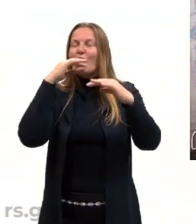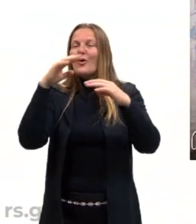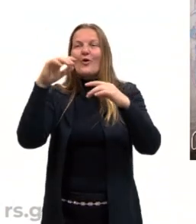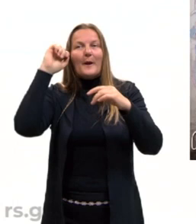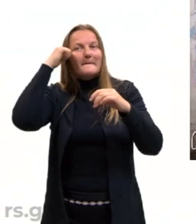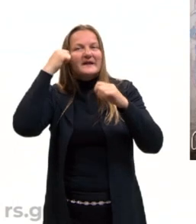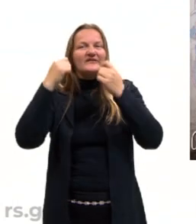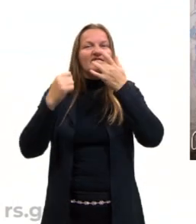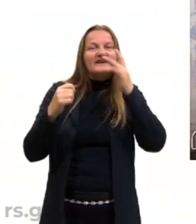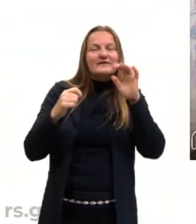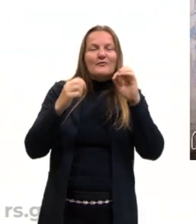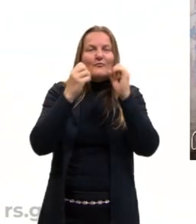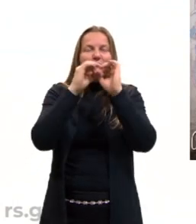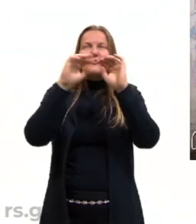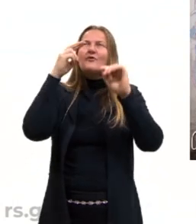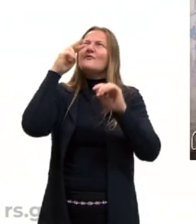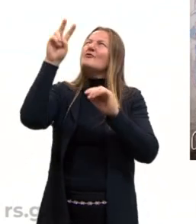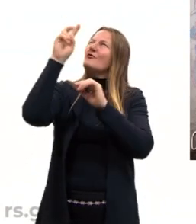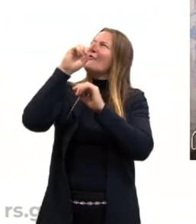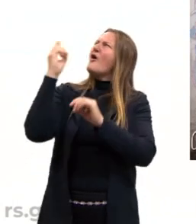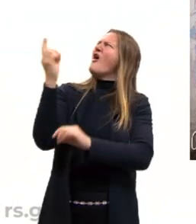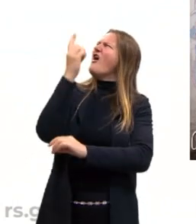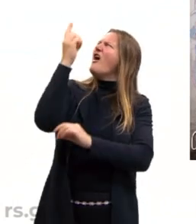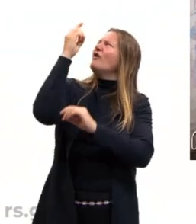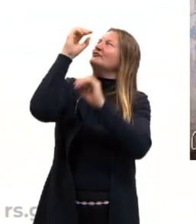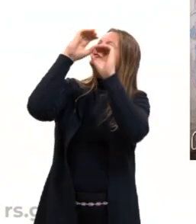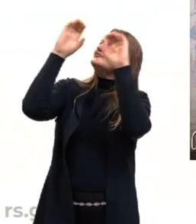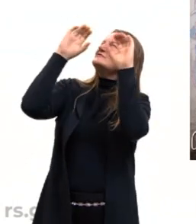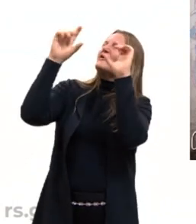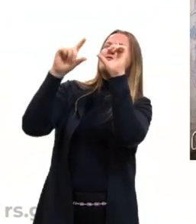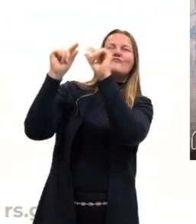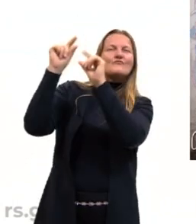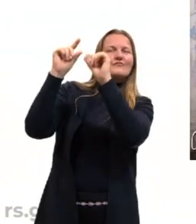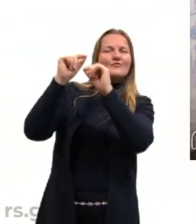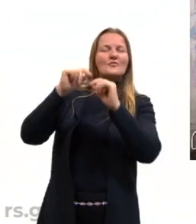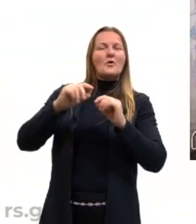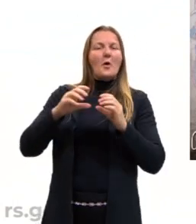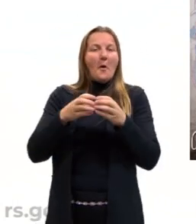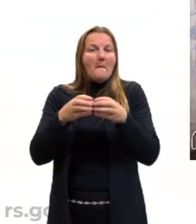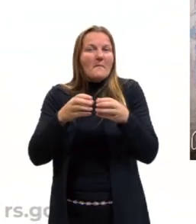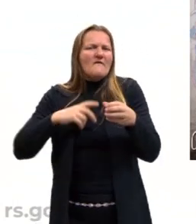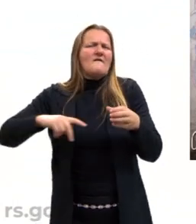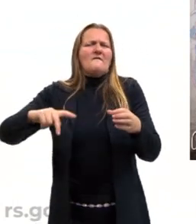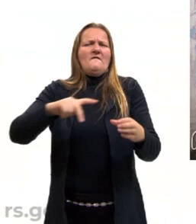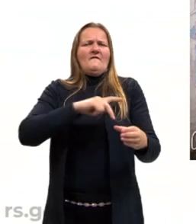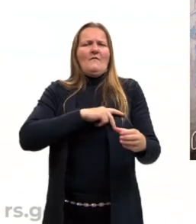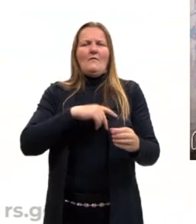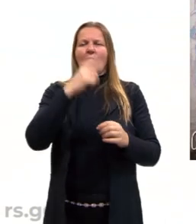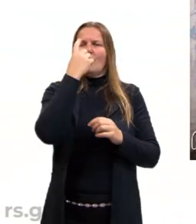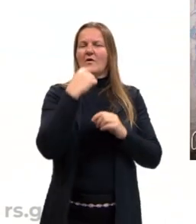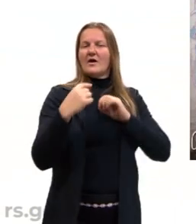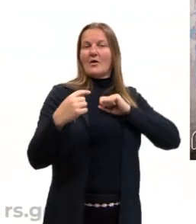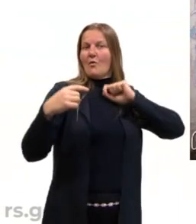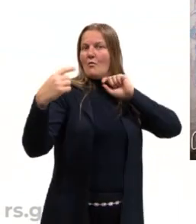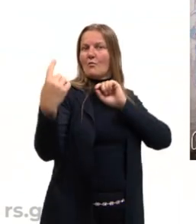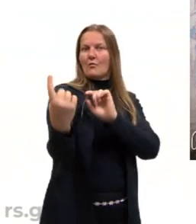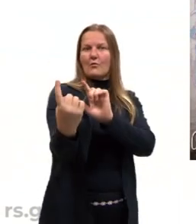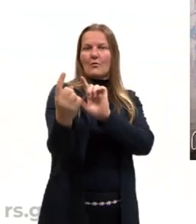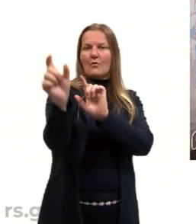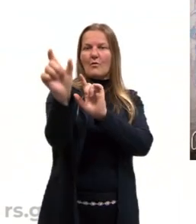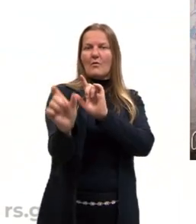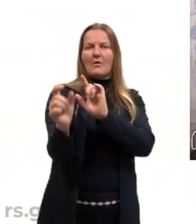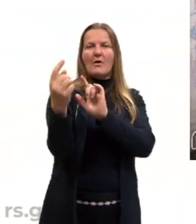e no alto céu seu fundo estrelado e na nas Multidões o homem que eu amo